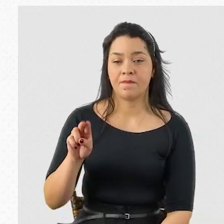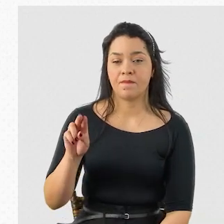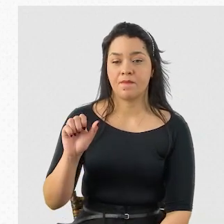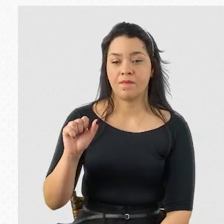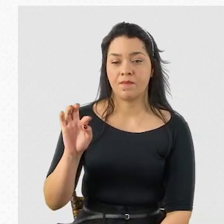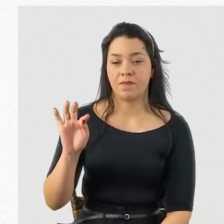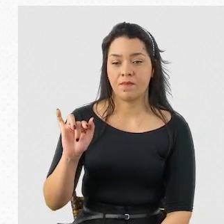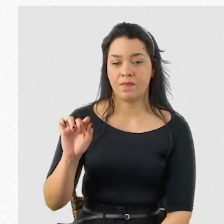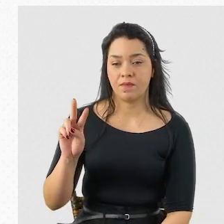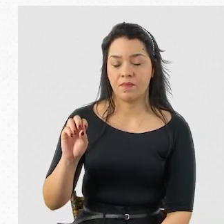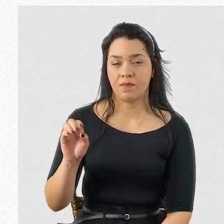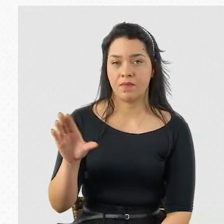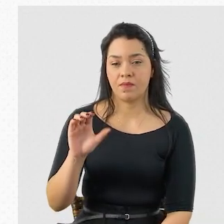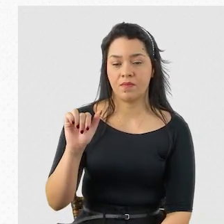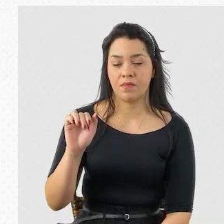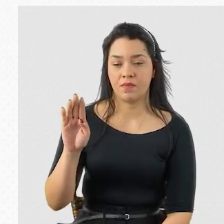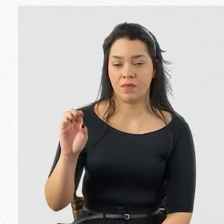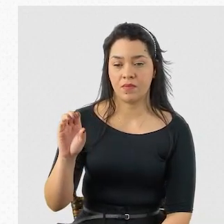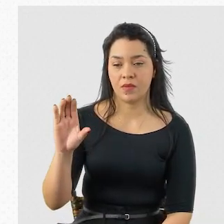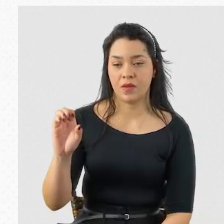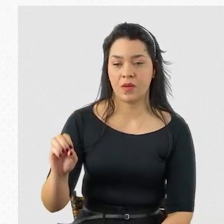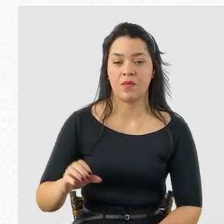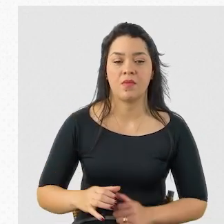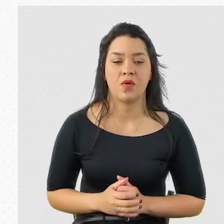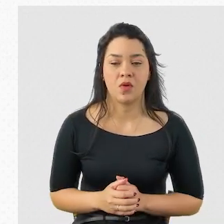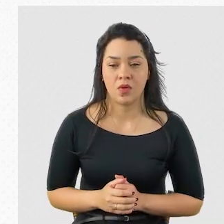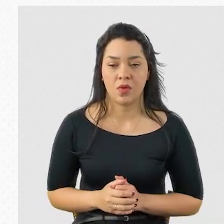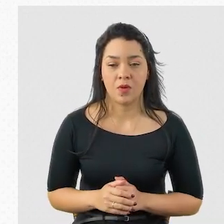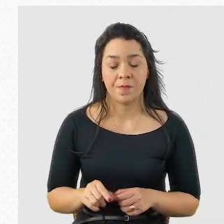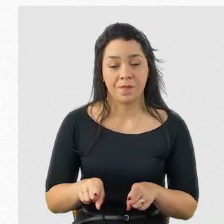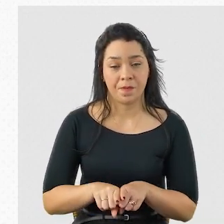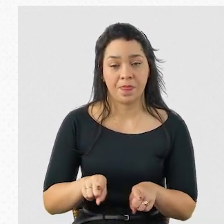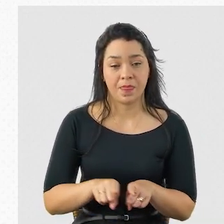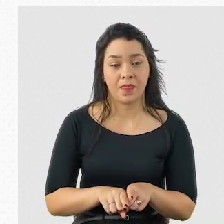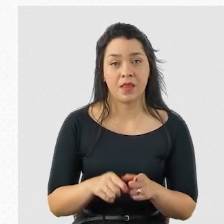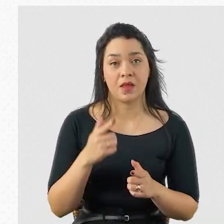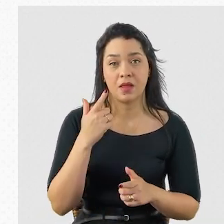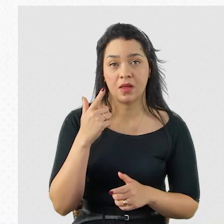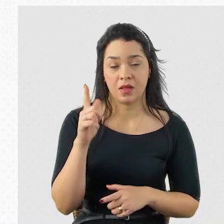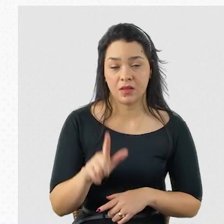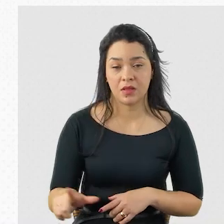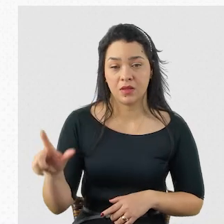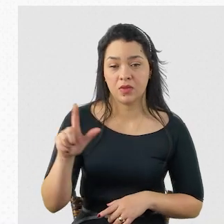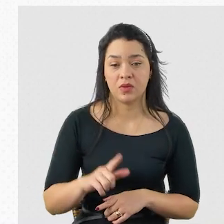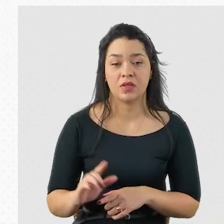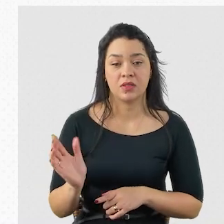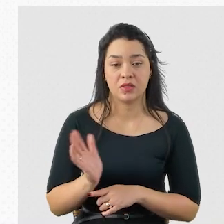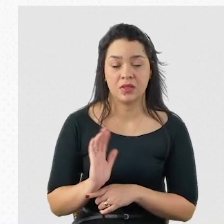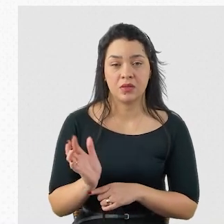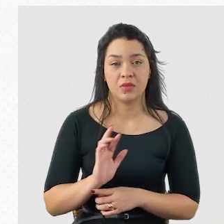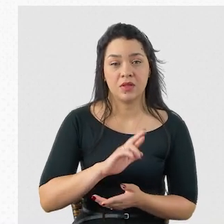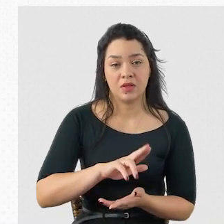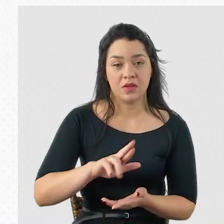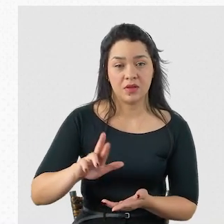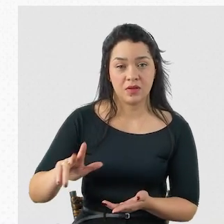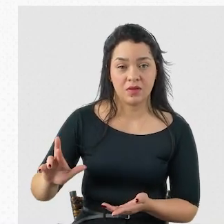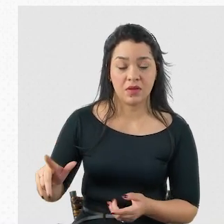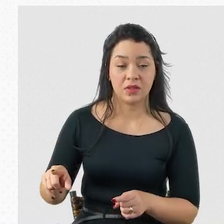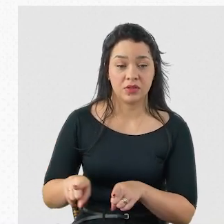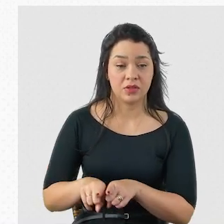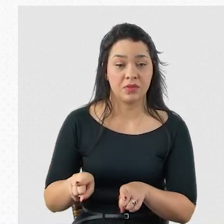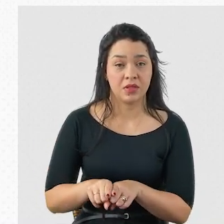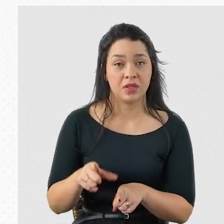do povo Wapixana. Artes visuais, literatura, cinema e múltiplas linguagens, além